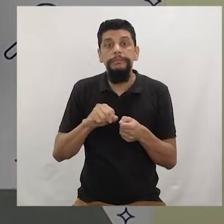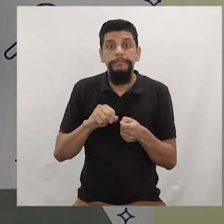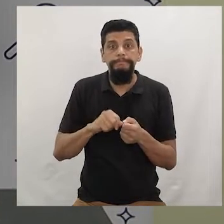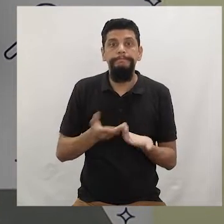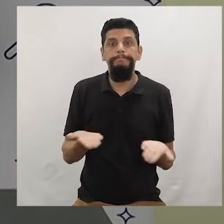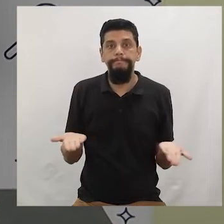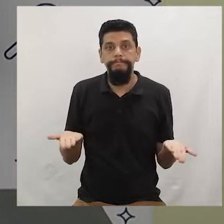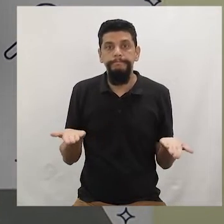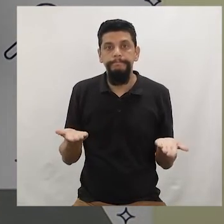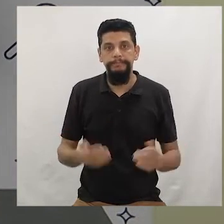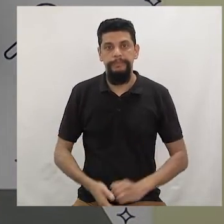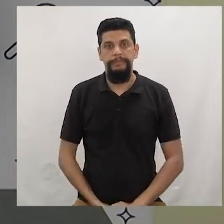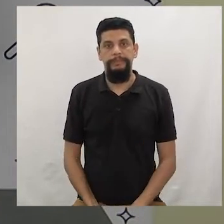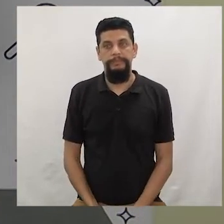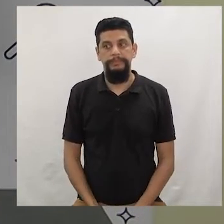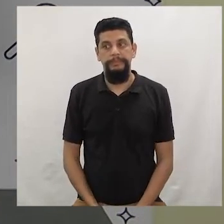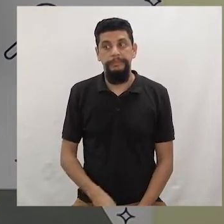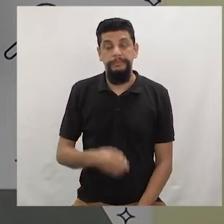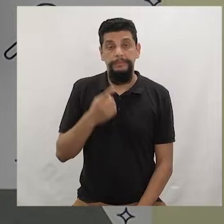fazer?